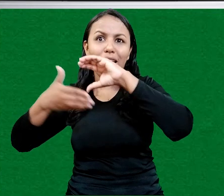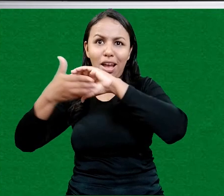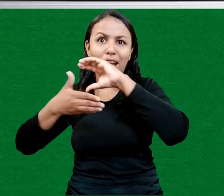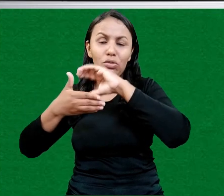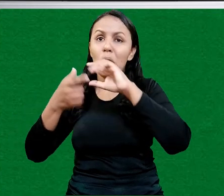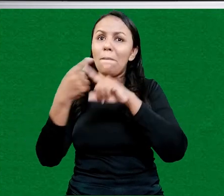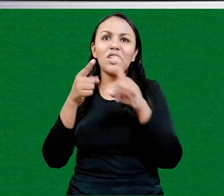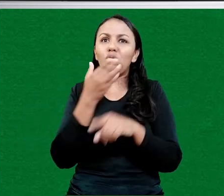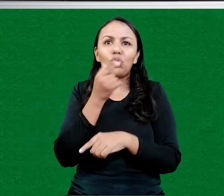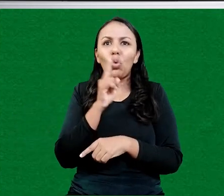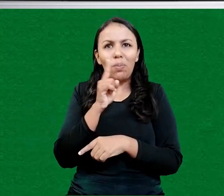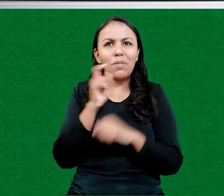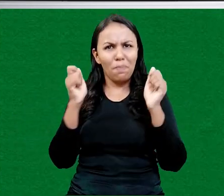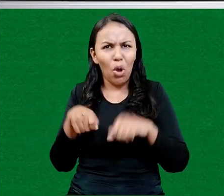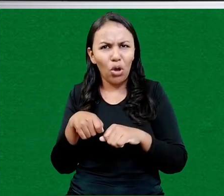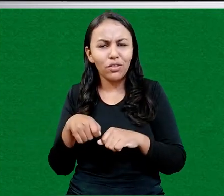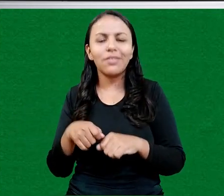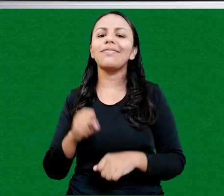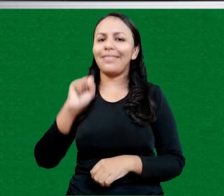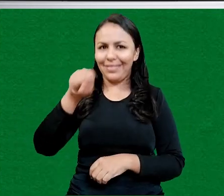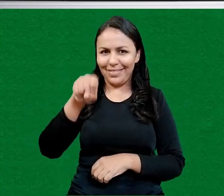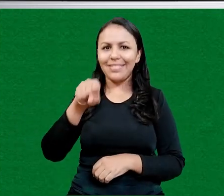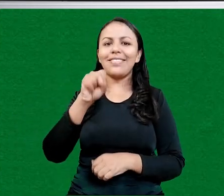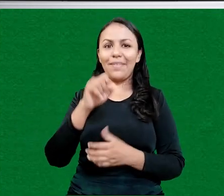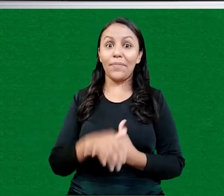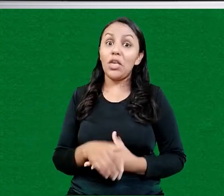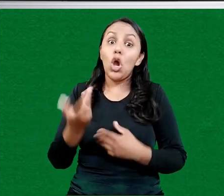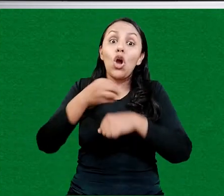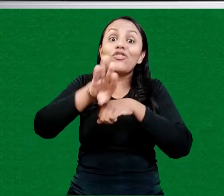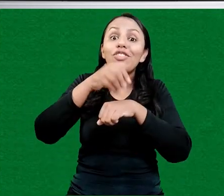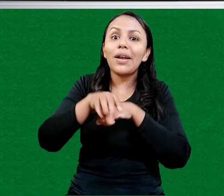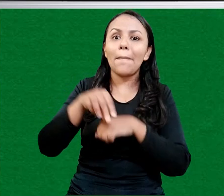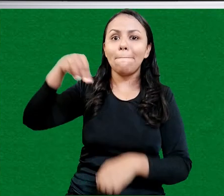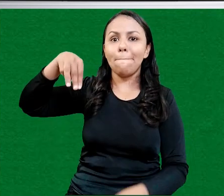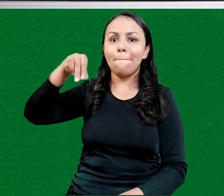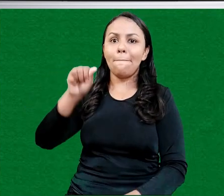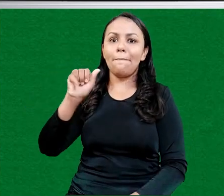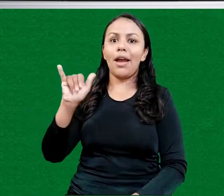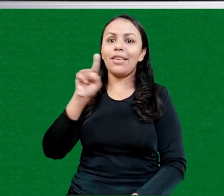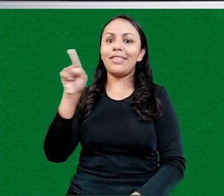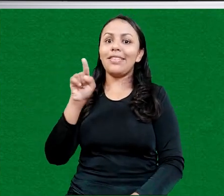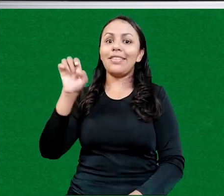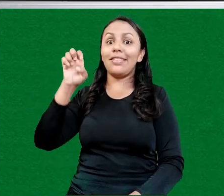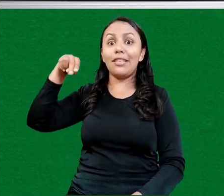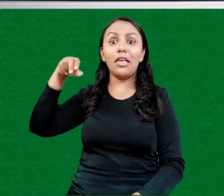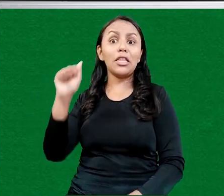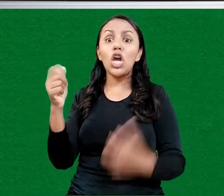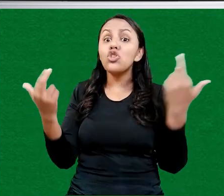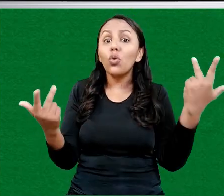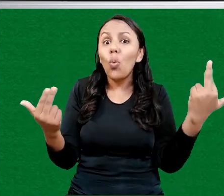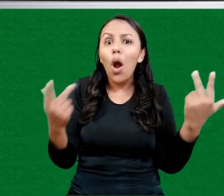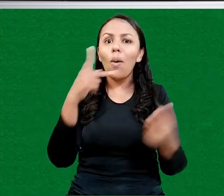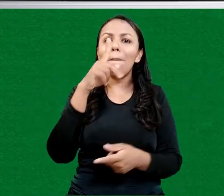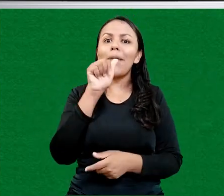uma refeição? Pode. E aí nós temos a sugestão que é a maisena. A maisena tem o mesmo papel da palatinose. E